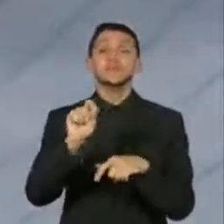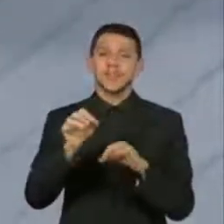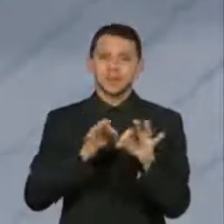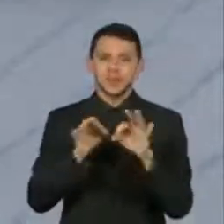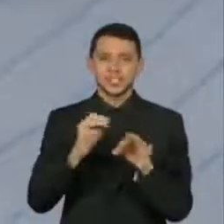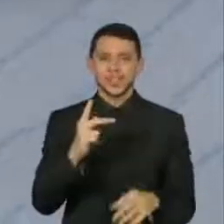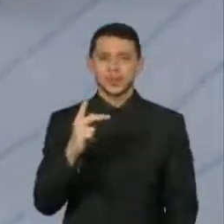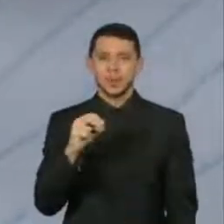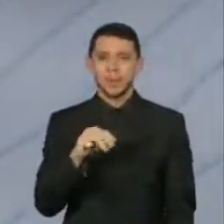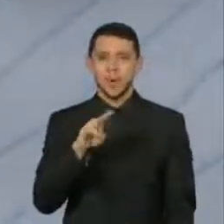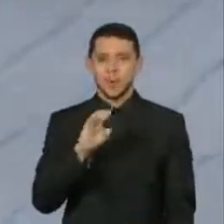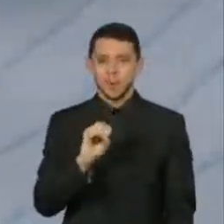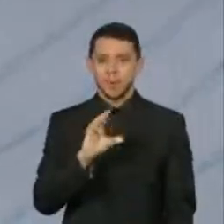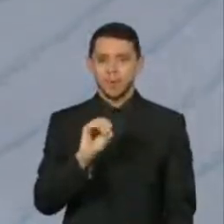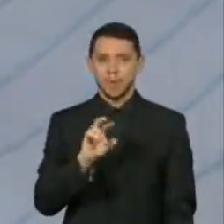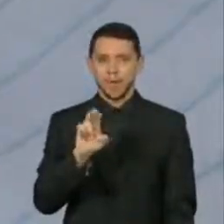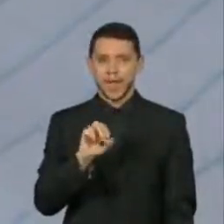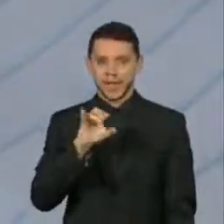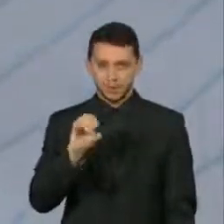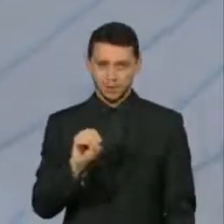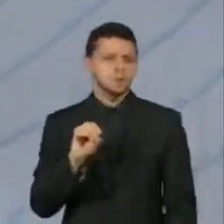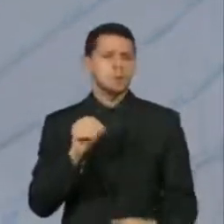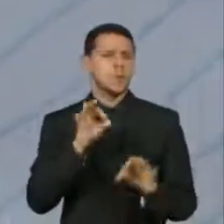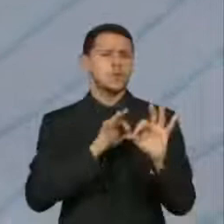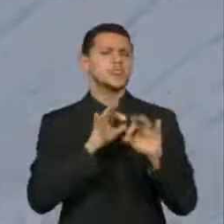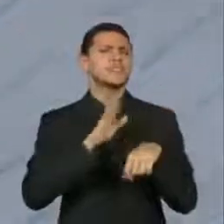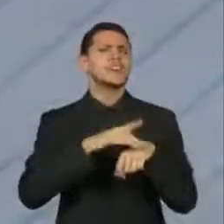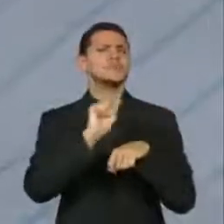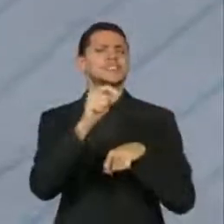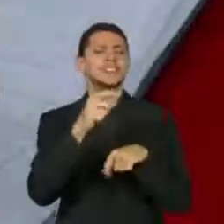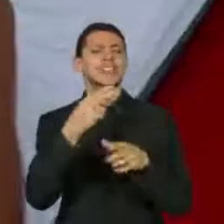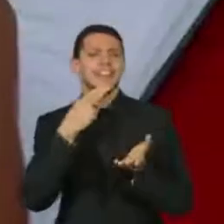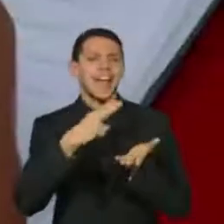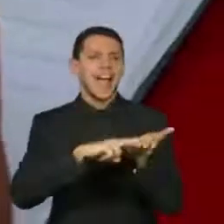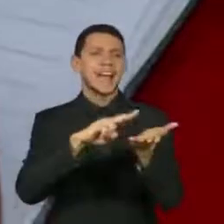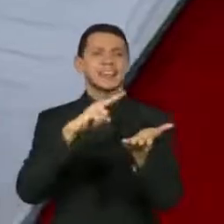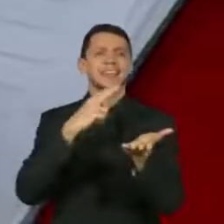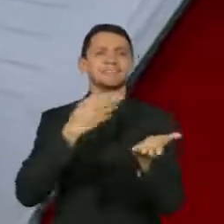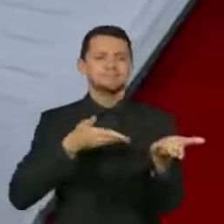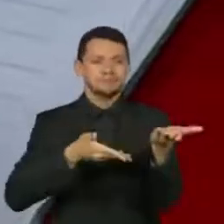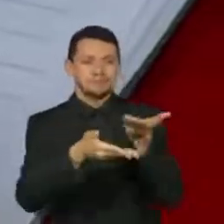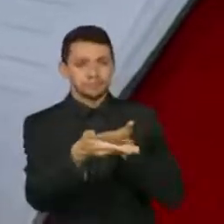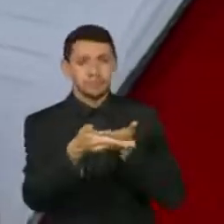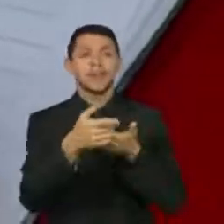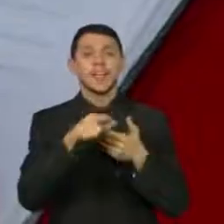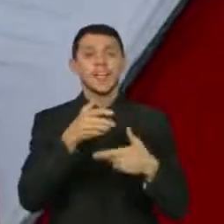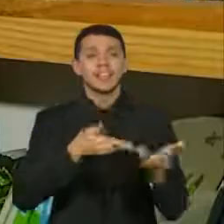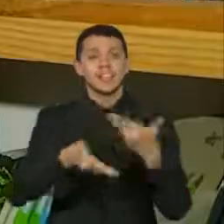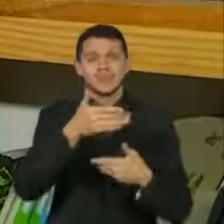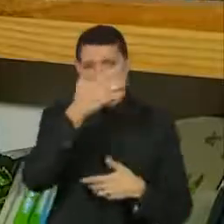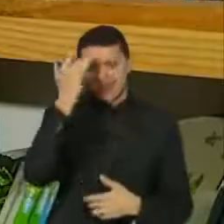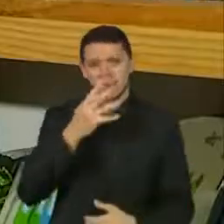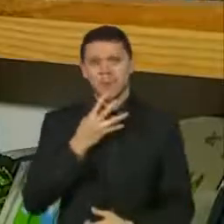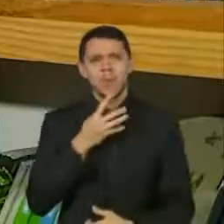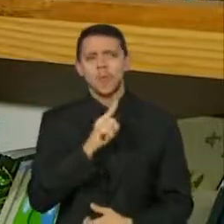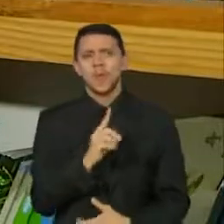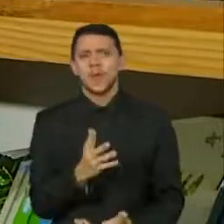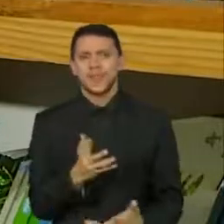promove, através da troca de correspondências, a interação entre pessoas que não se conhecem. As pessoas estão